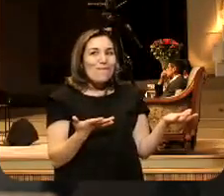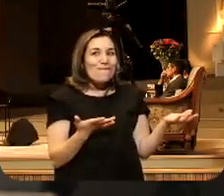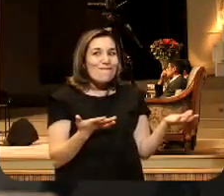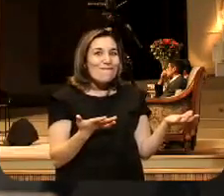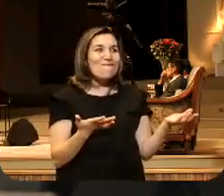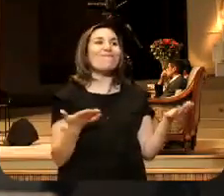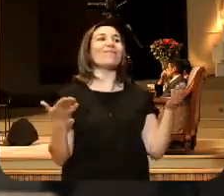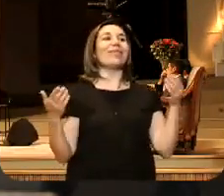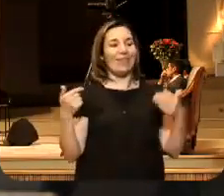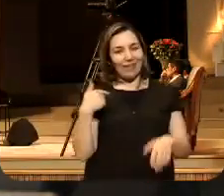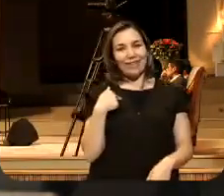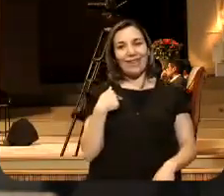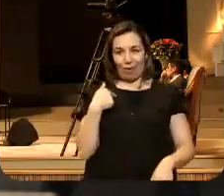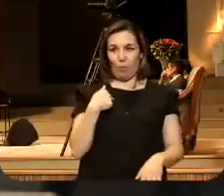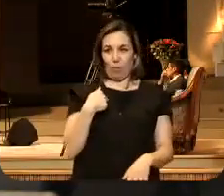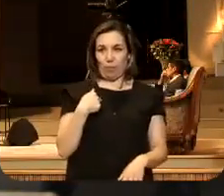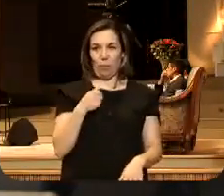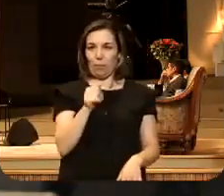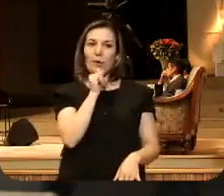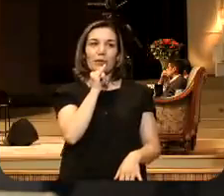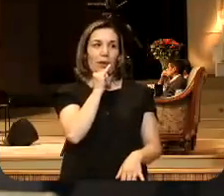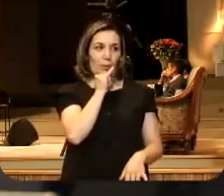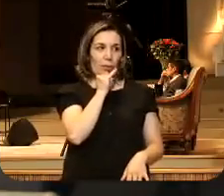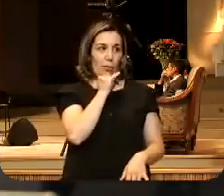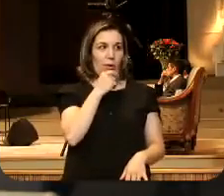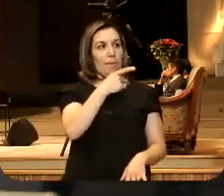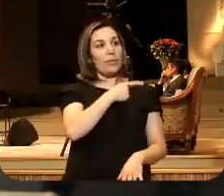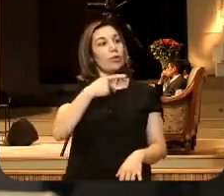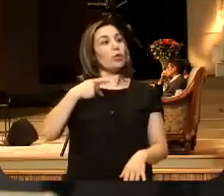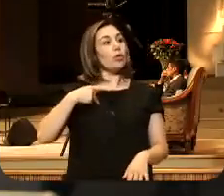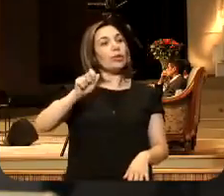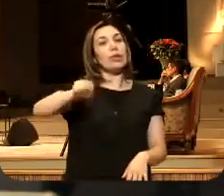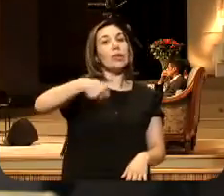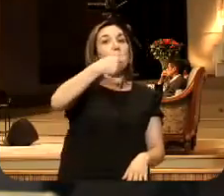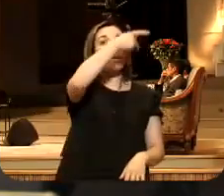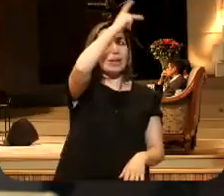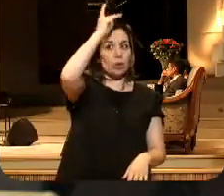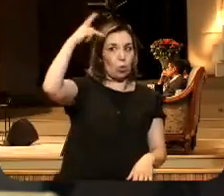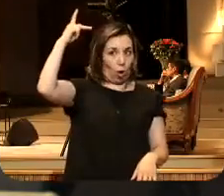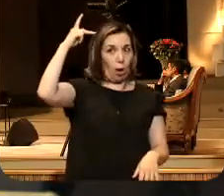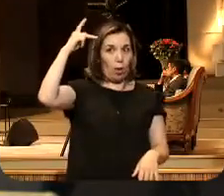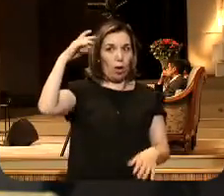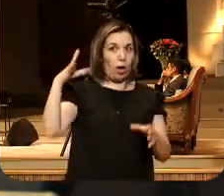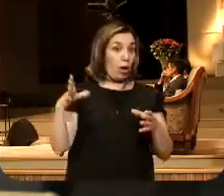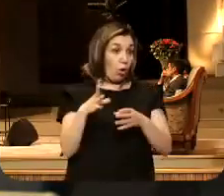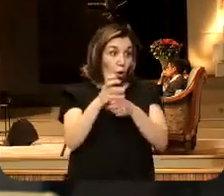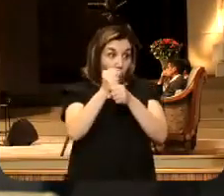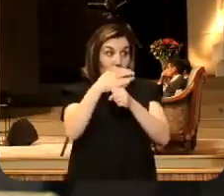porque o pastor Pascoal confiou. E eu preciso prestar contas.